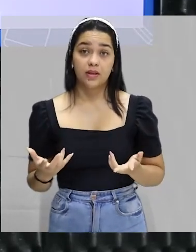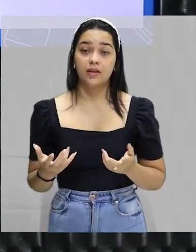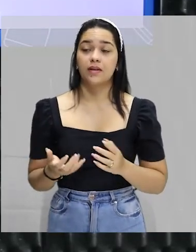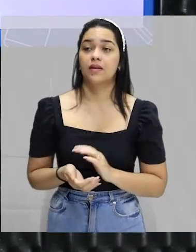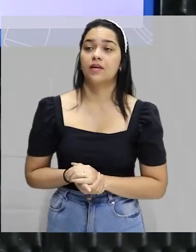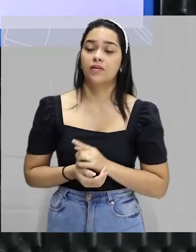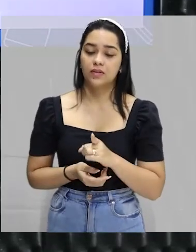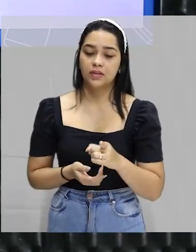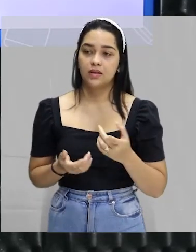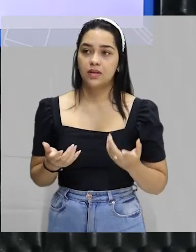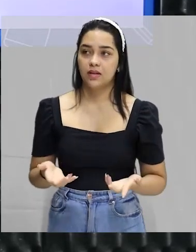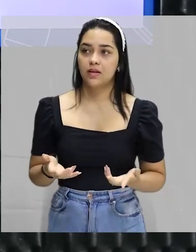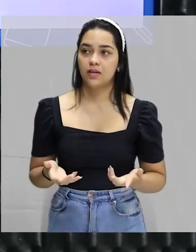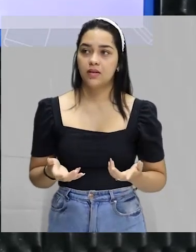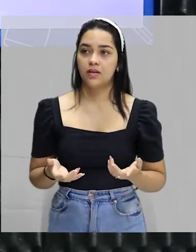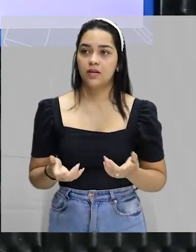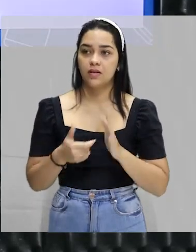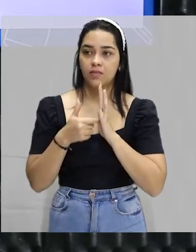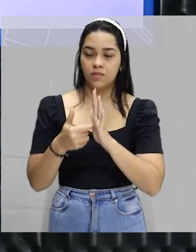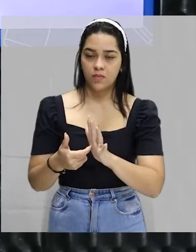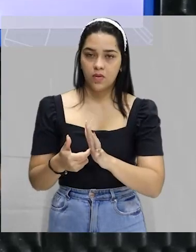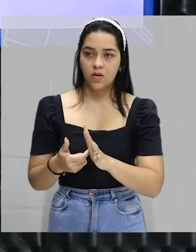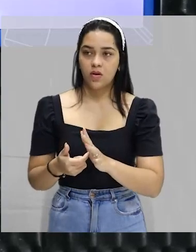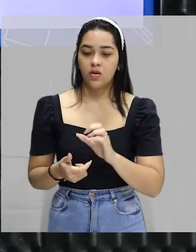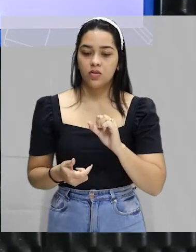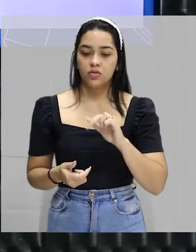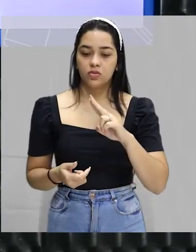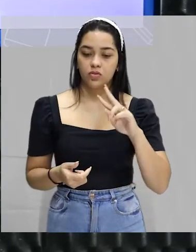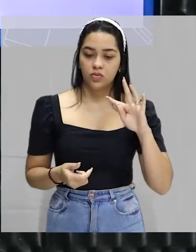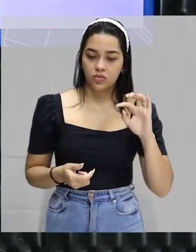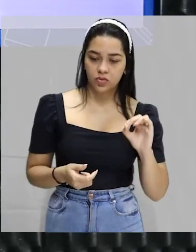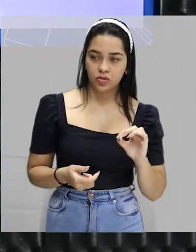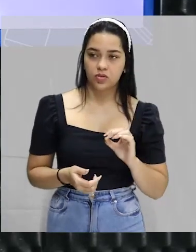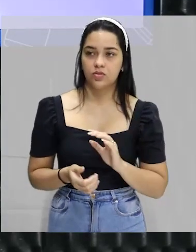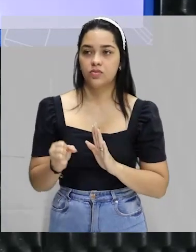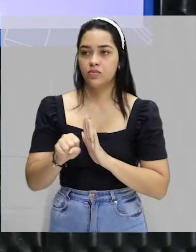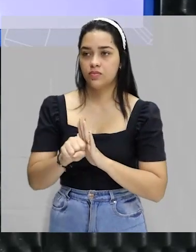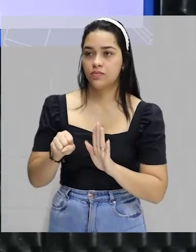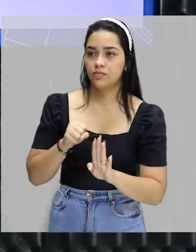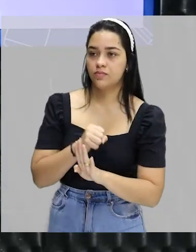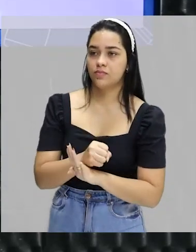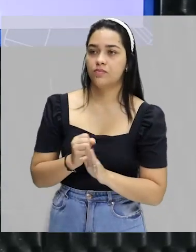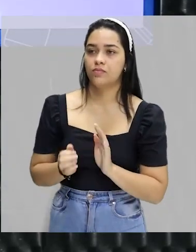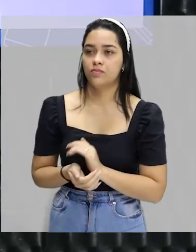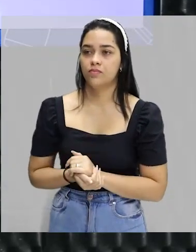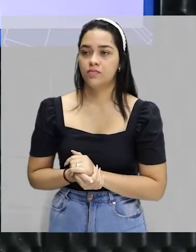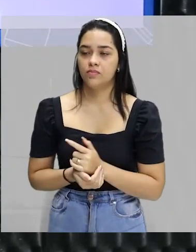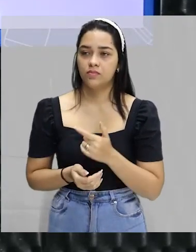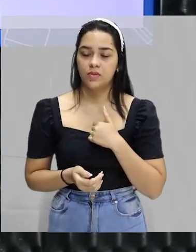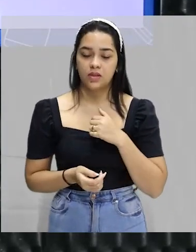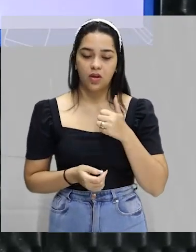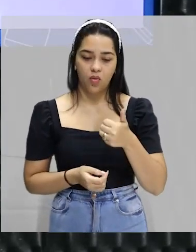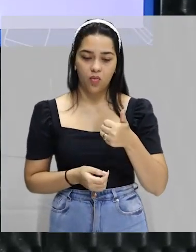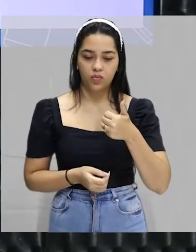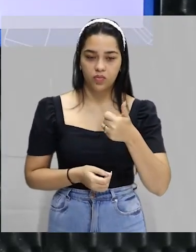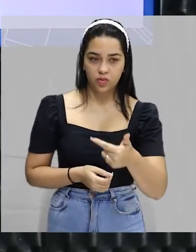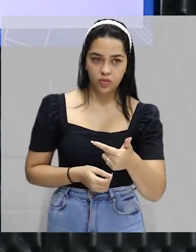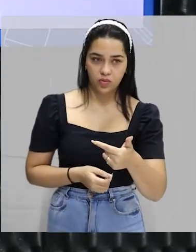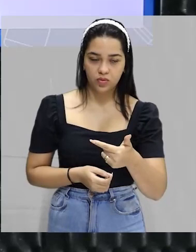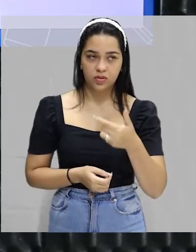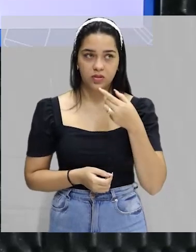a gente quer que você destaque sujeito e agente da passiva. Vou conferir até 5.